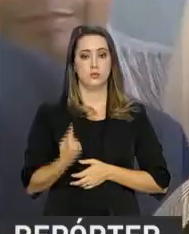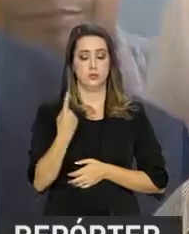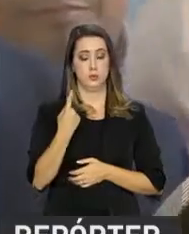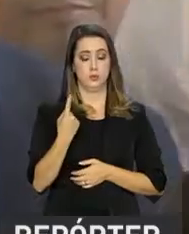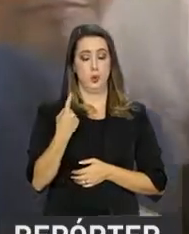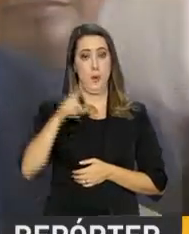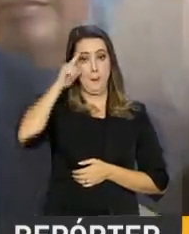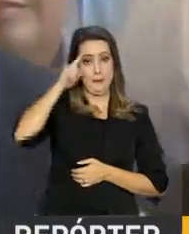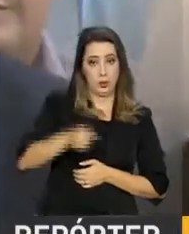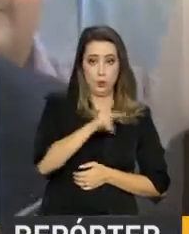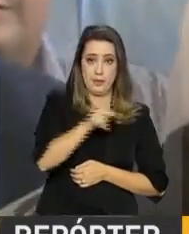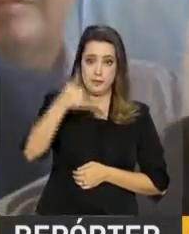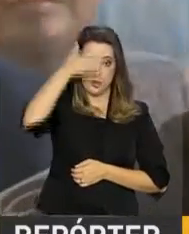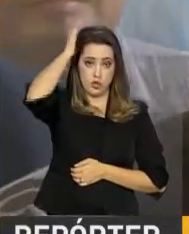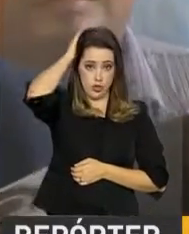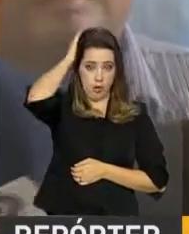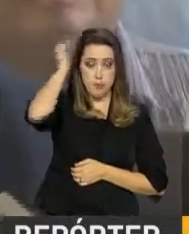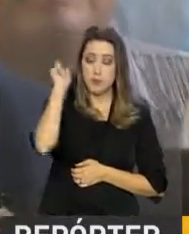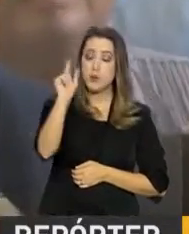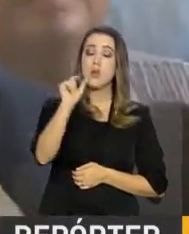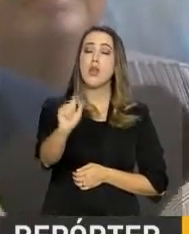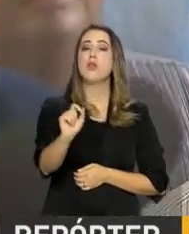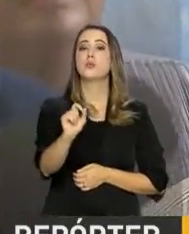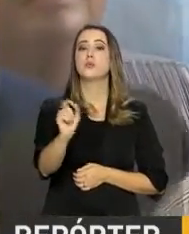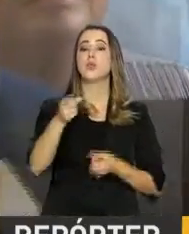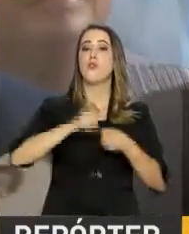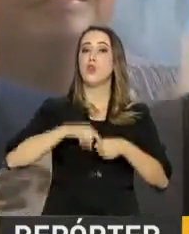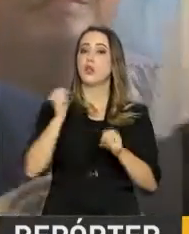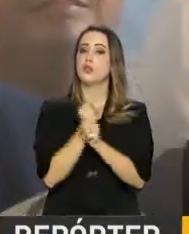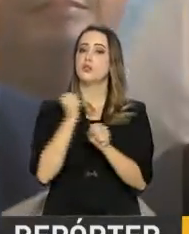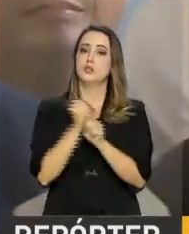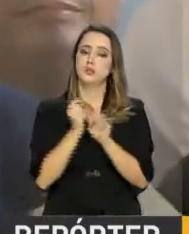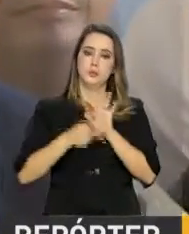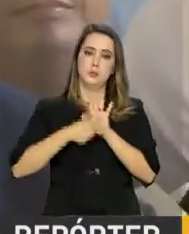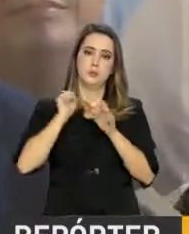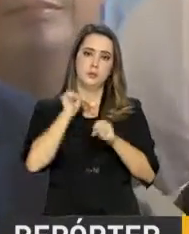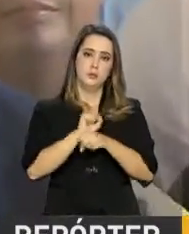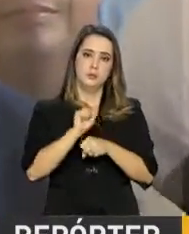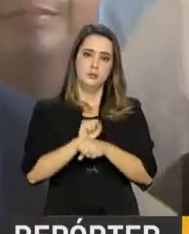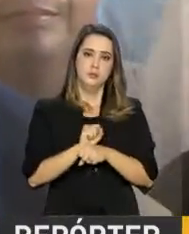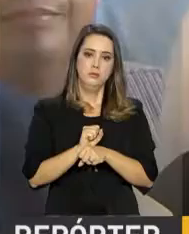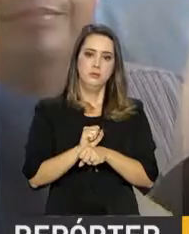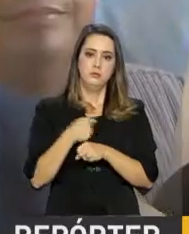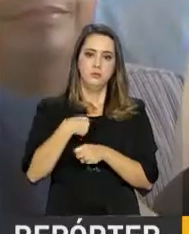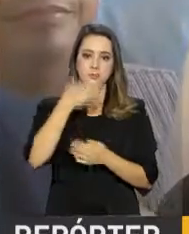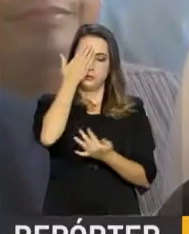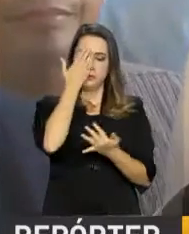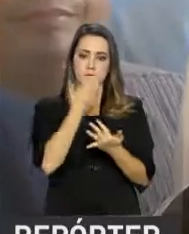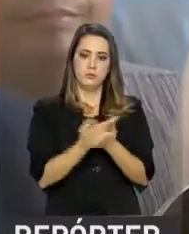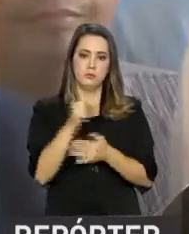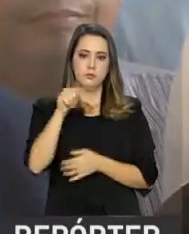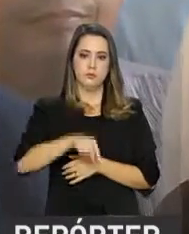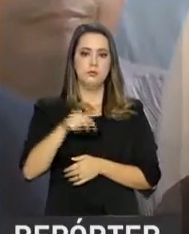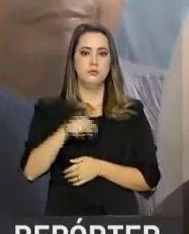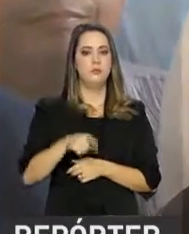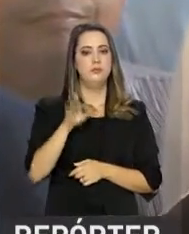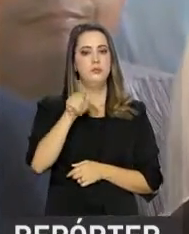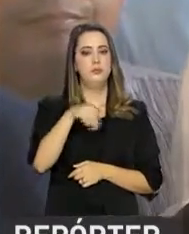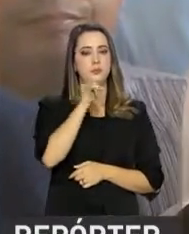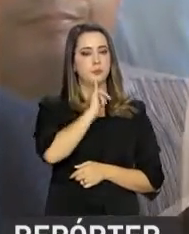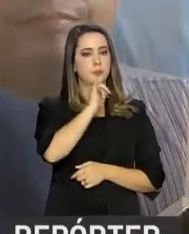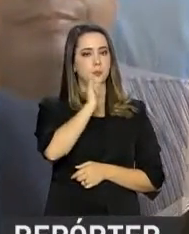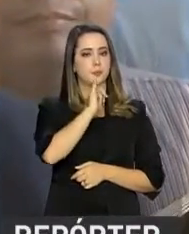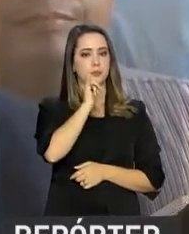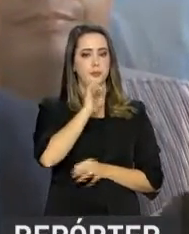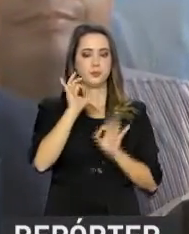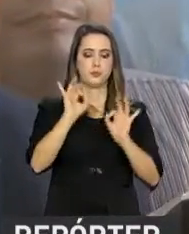do presidente temer foi retomar as obras paralisadas e creio que aqui é um exemplo muito